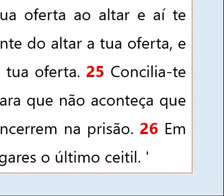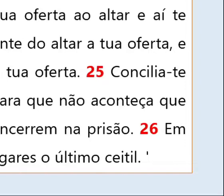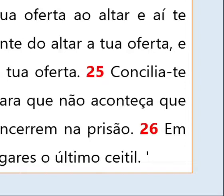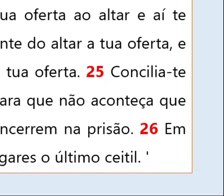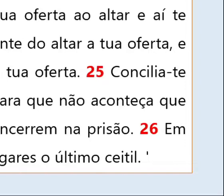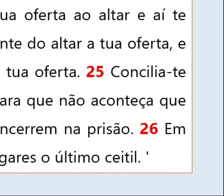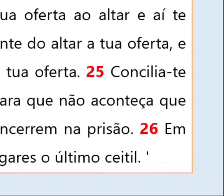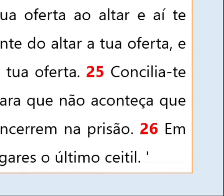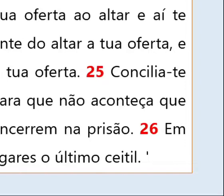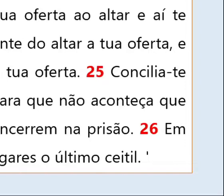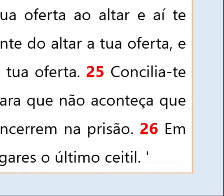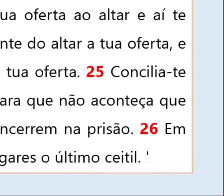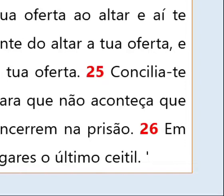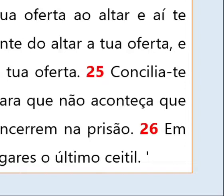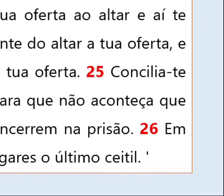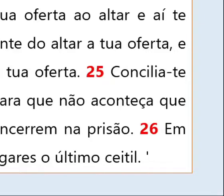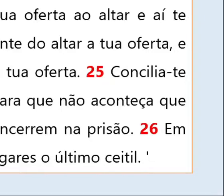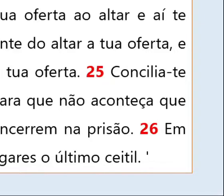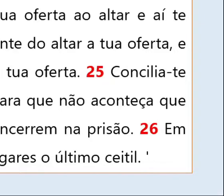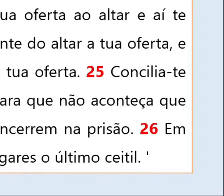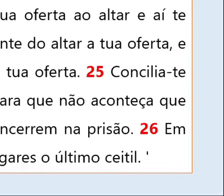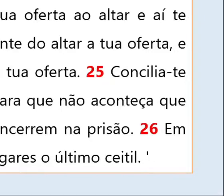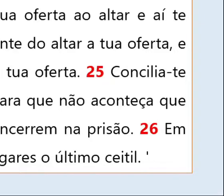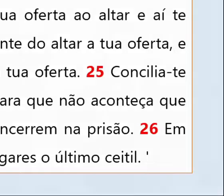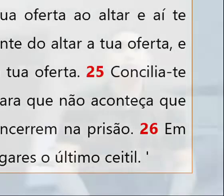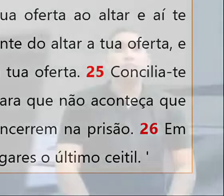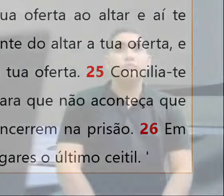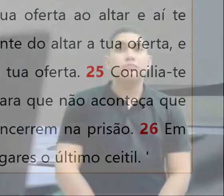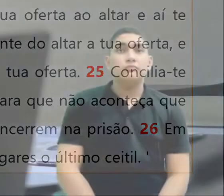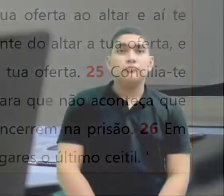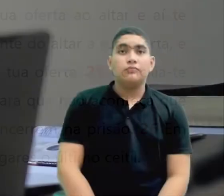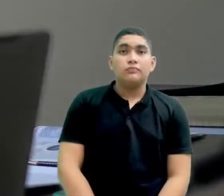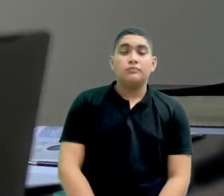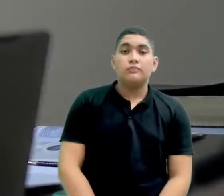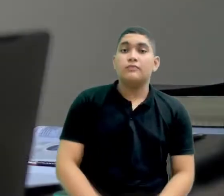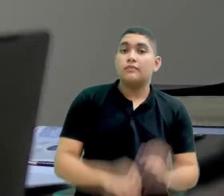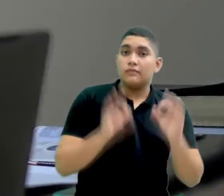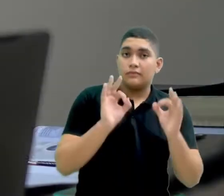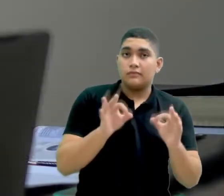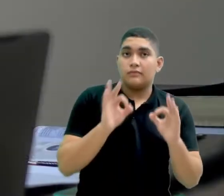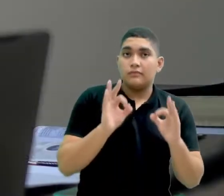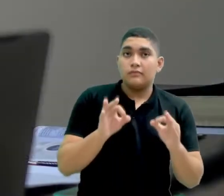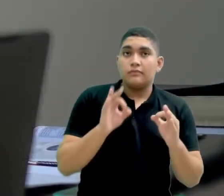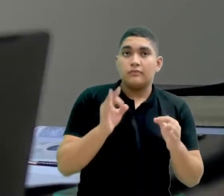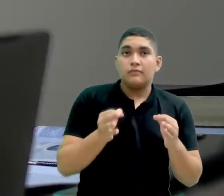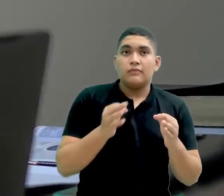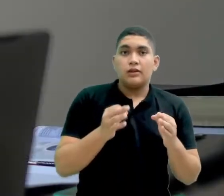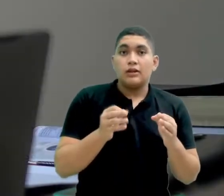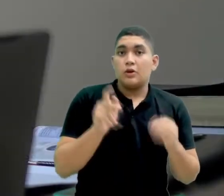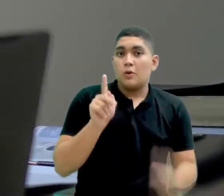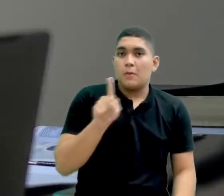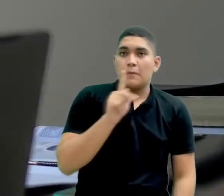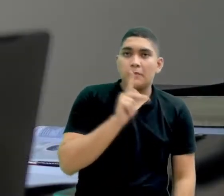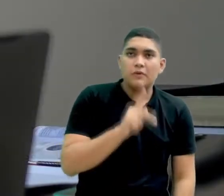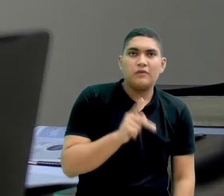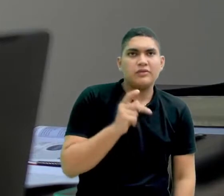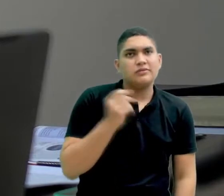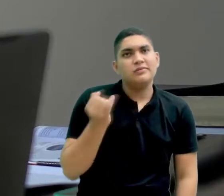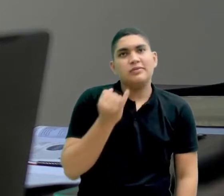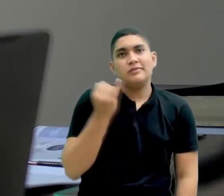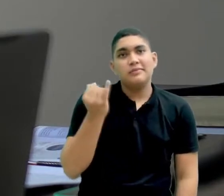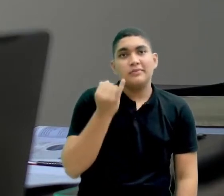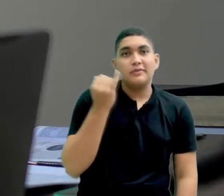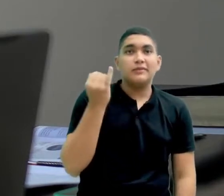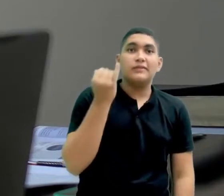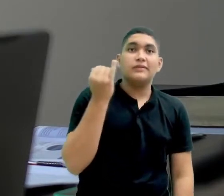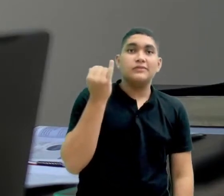dali, enquanto não pagares o último ceitil. Muito bem. E, professor, muito importante que tenhamos